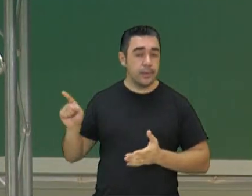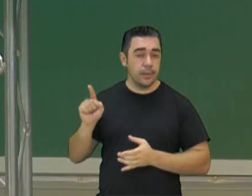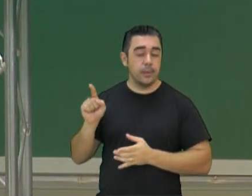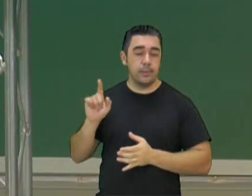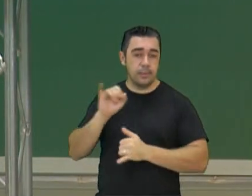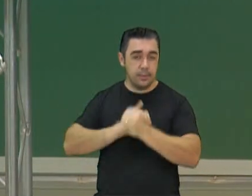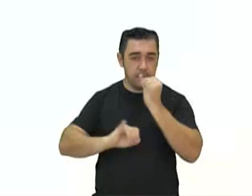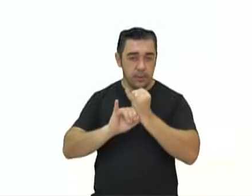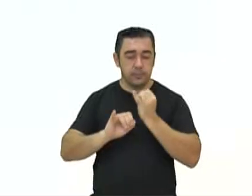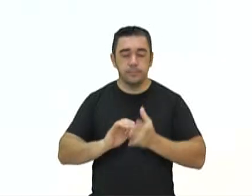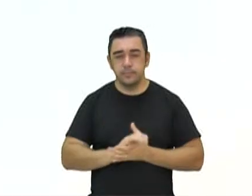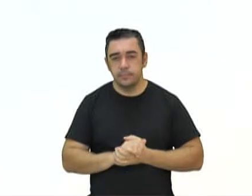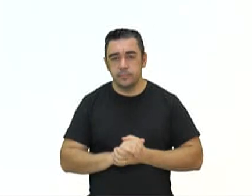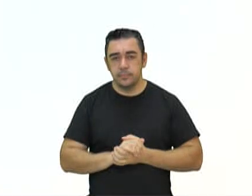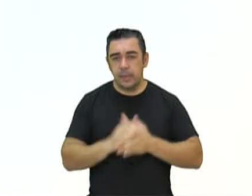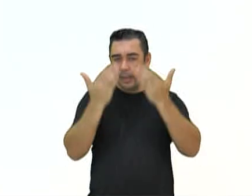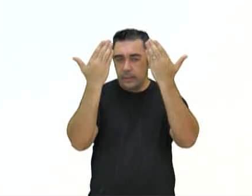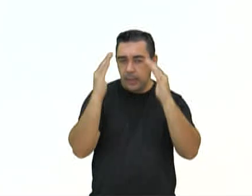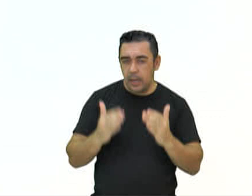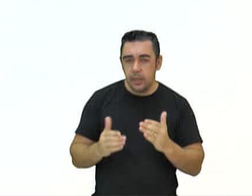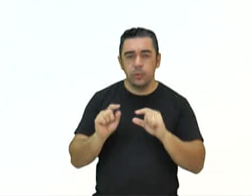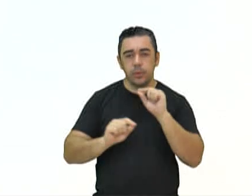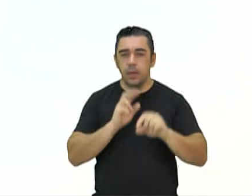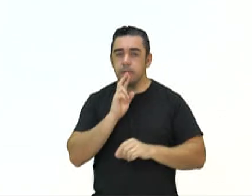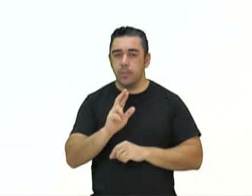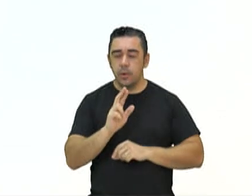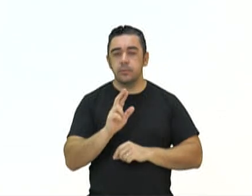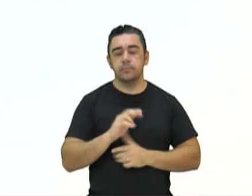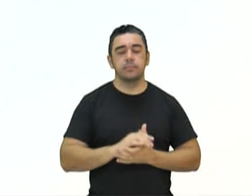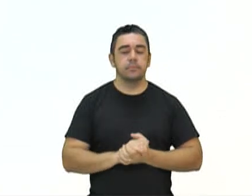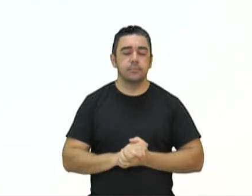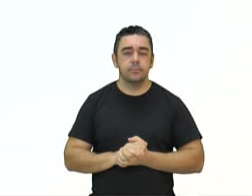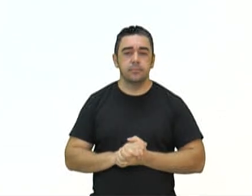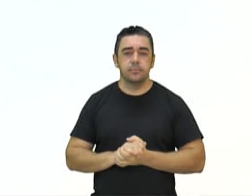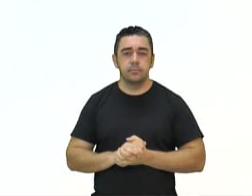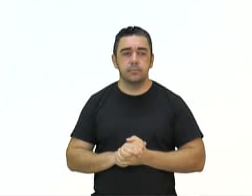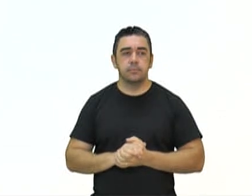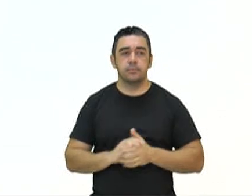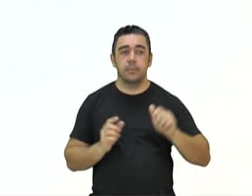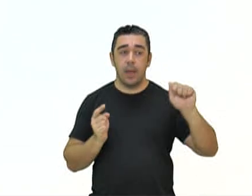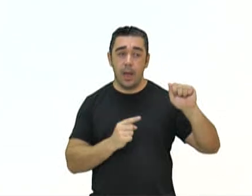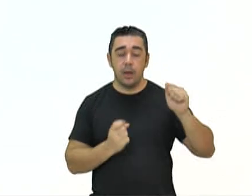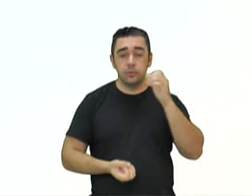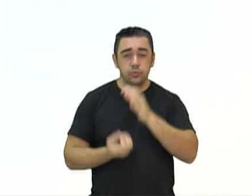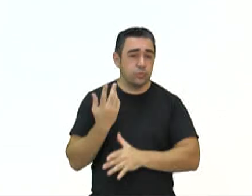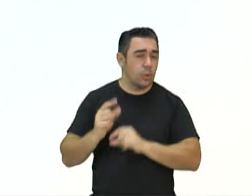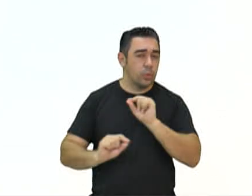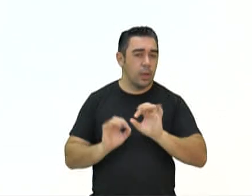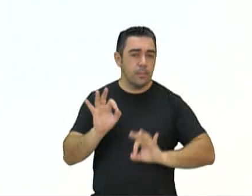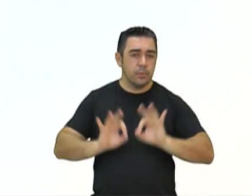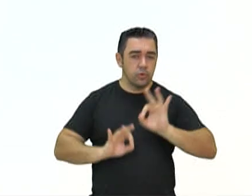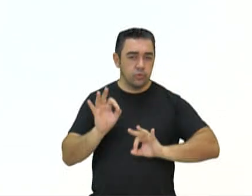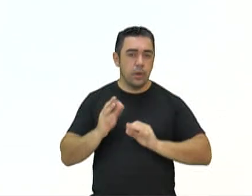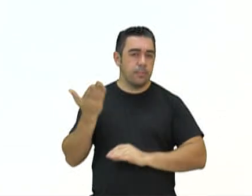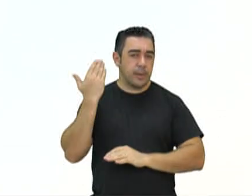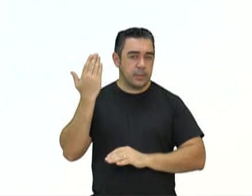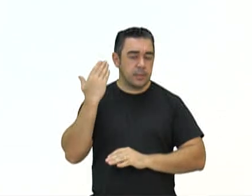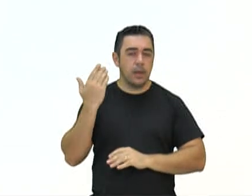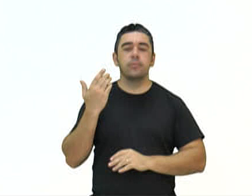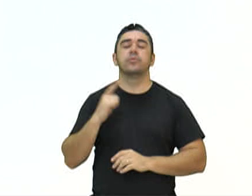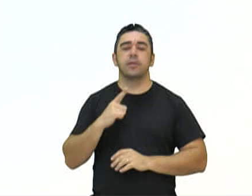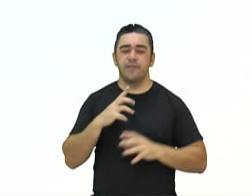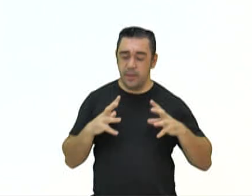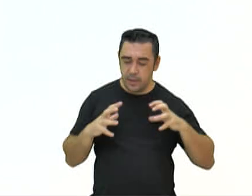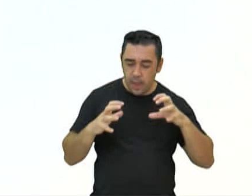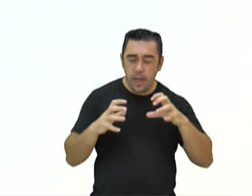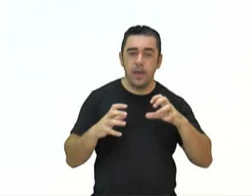comunicação. Analise as afirmativas. Letra A. Surgiu a partir de um projeto que ocorreu durante a Guerra Fria entre